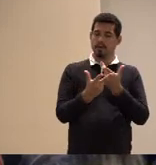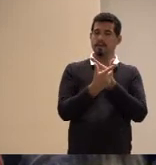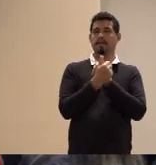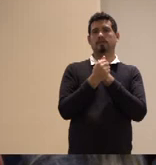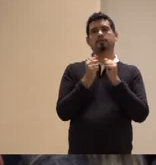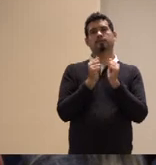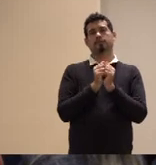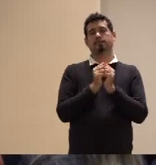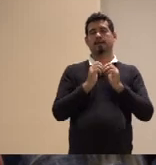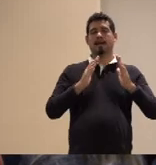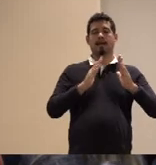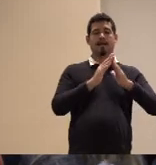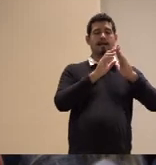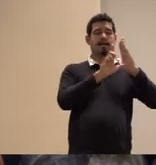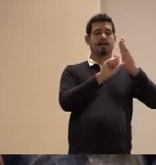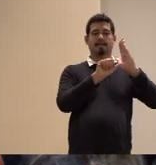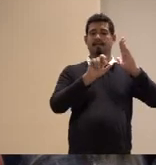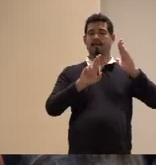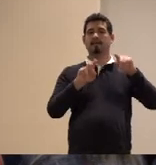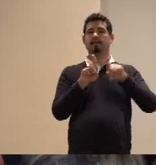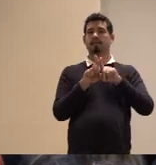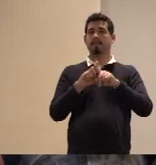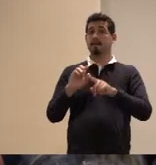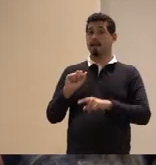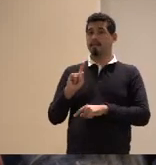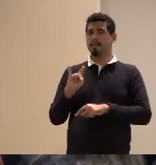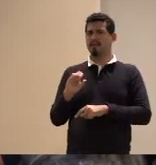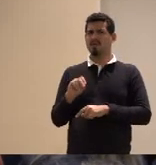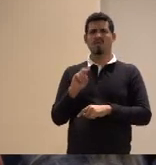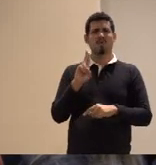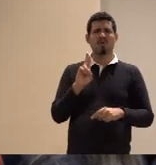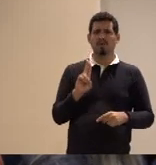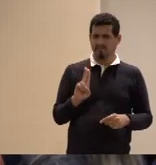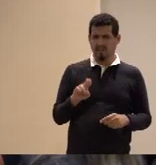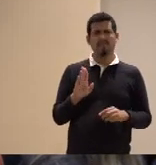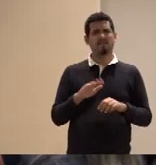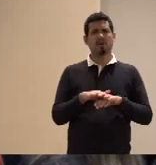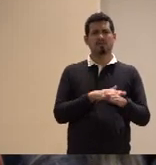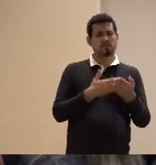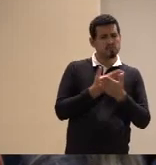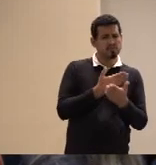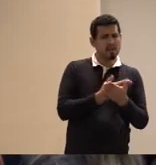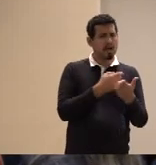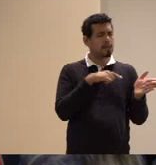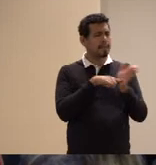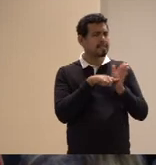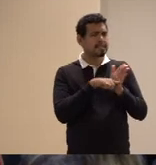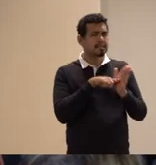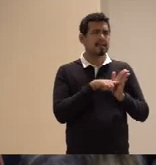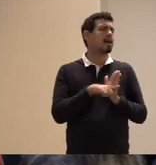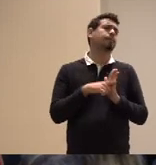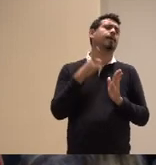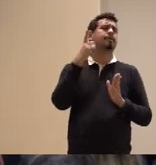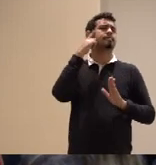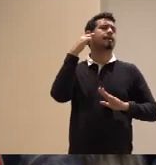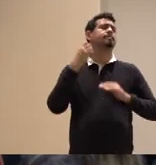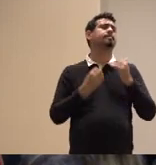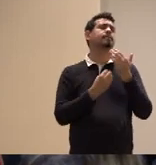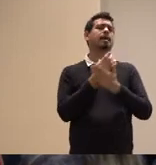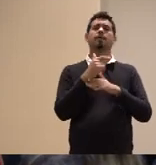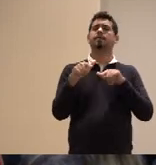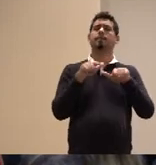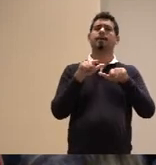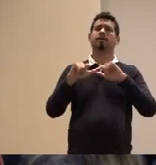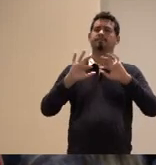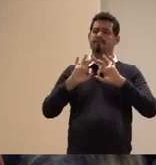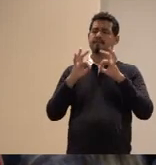de casalar para abrigo, em nenhum momento foi ventilado, foi estudado a possibilidade da implantação do serviço de